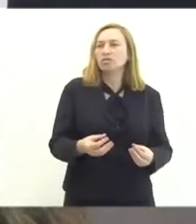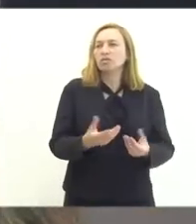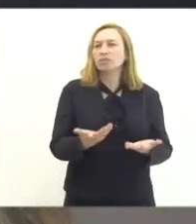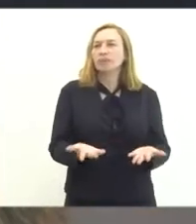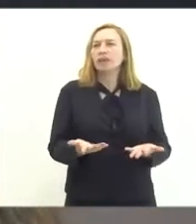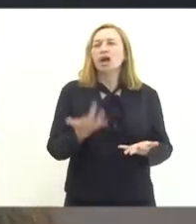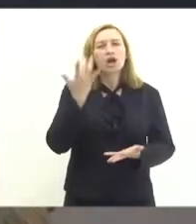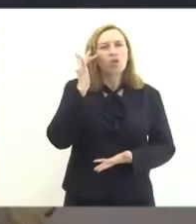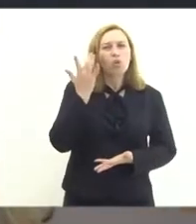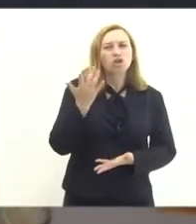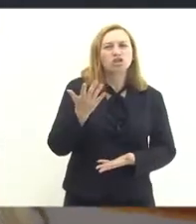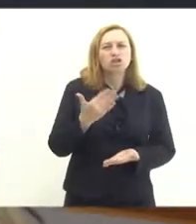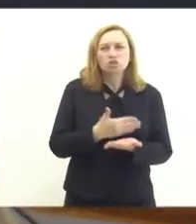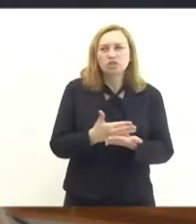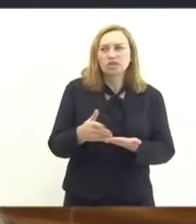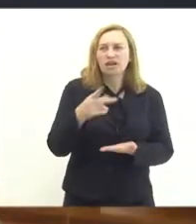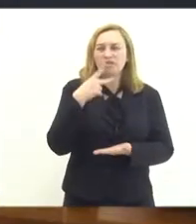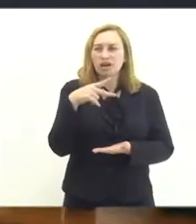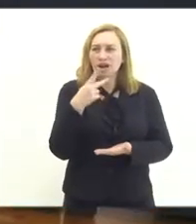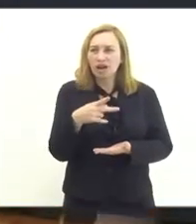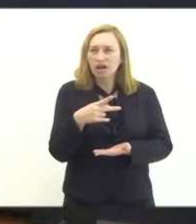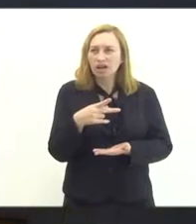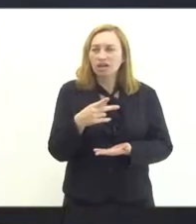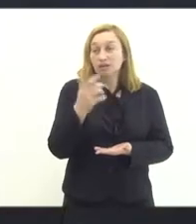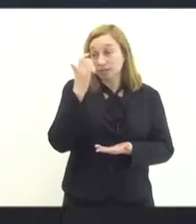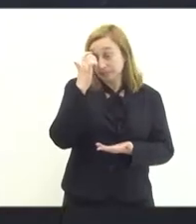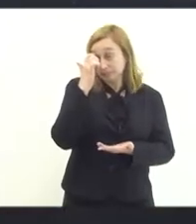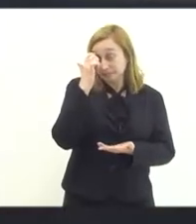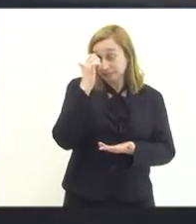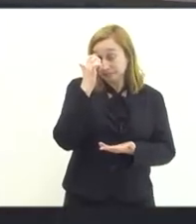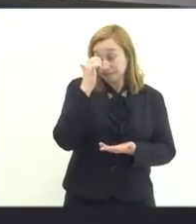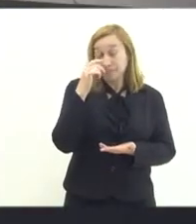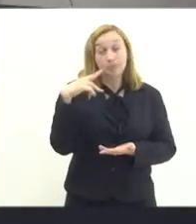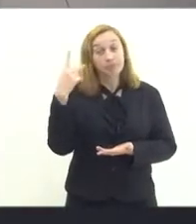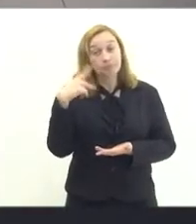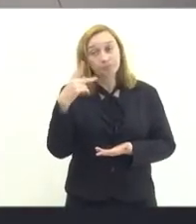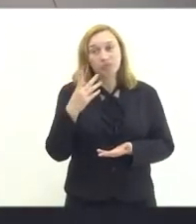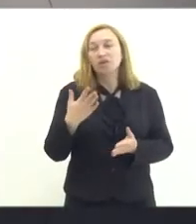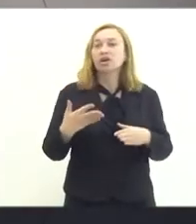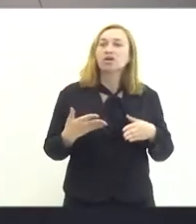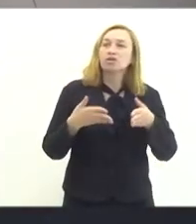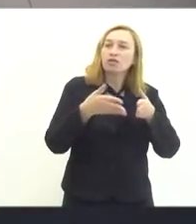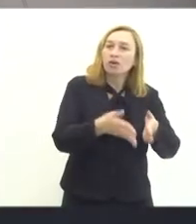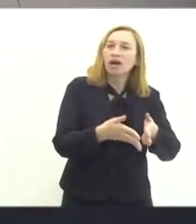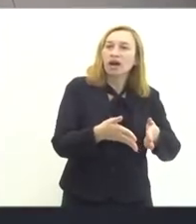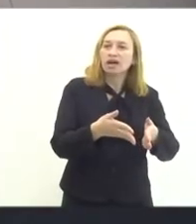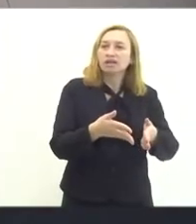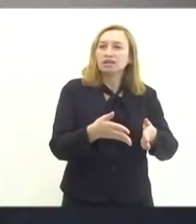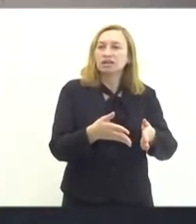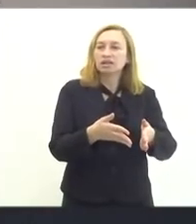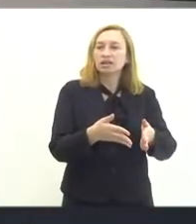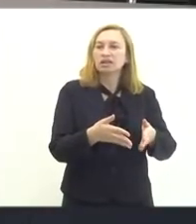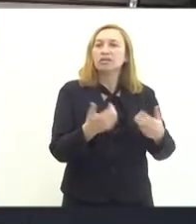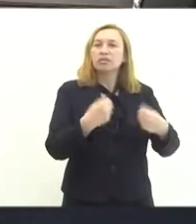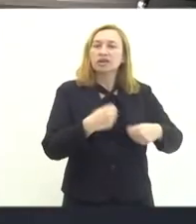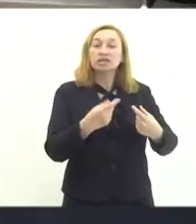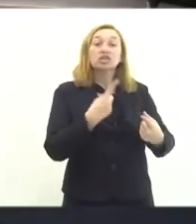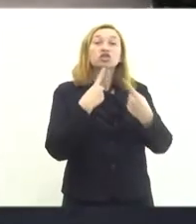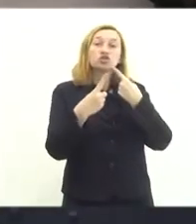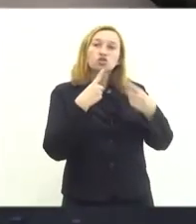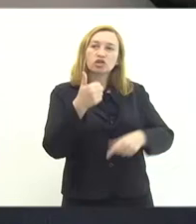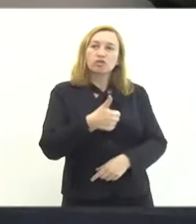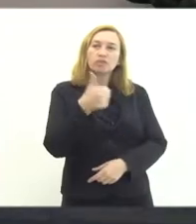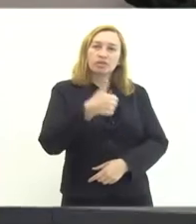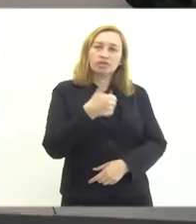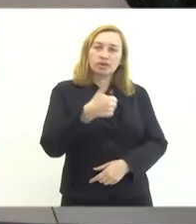acho que para a gente começar a falar em políticas voltadas para a população a gente precisa discutir